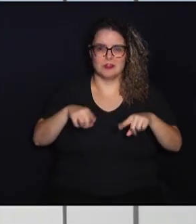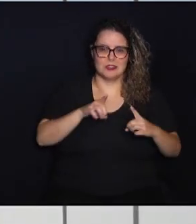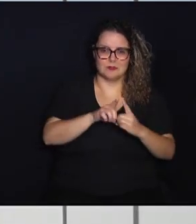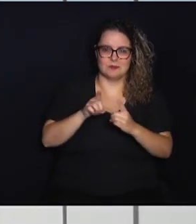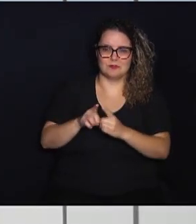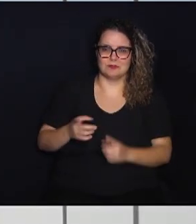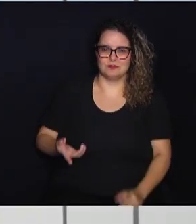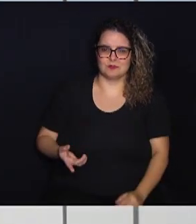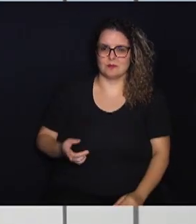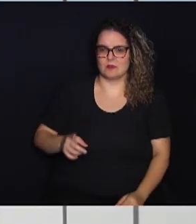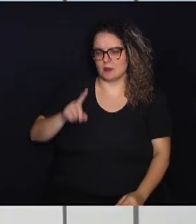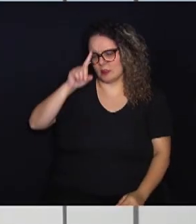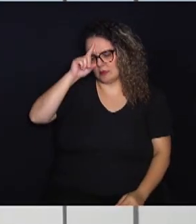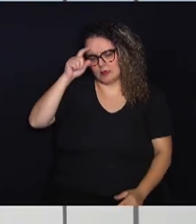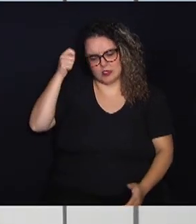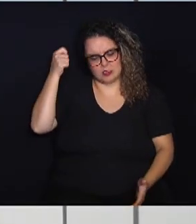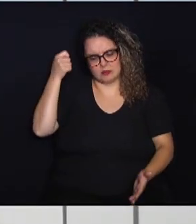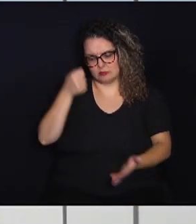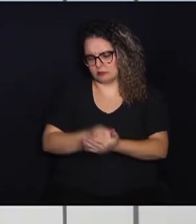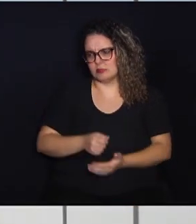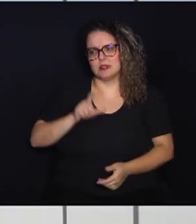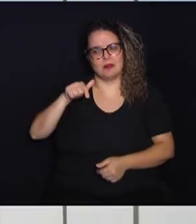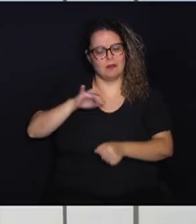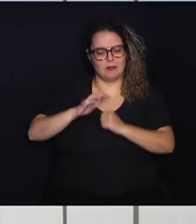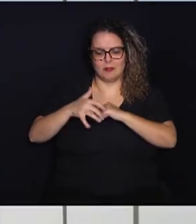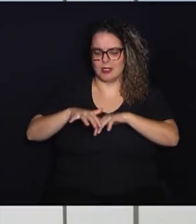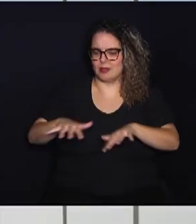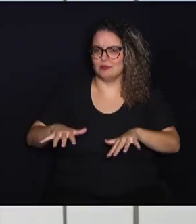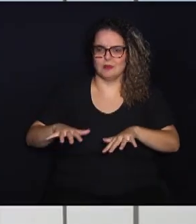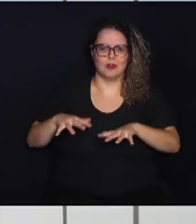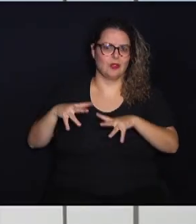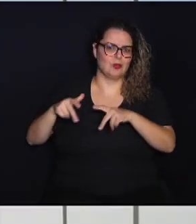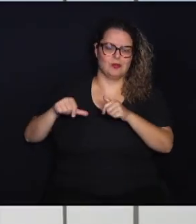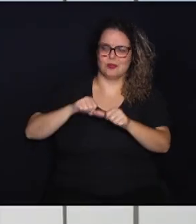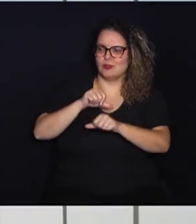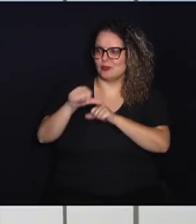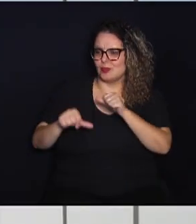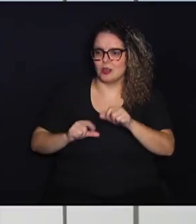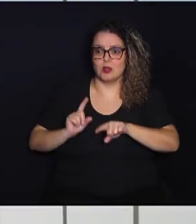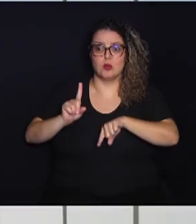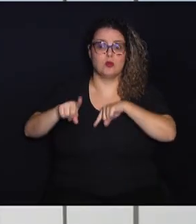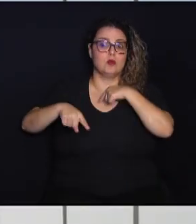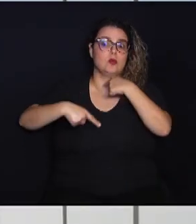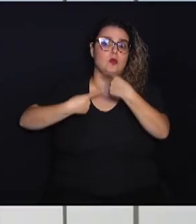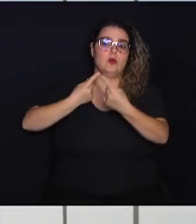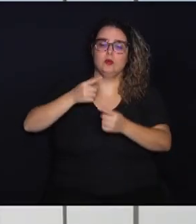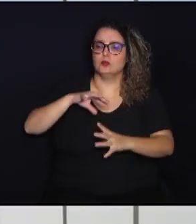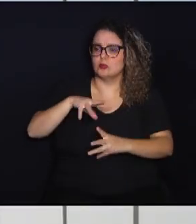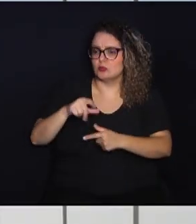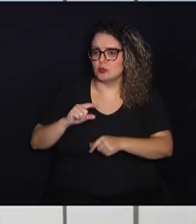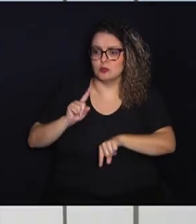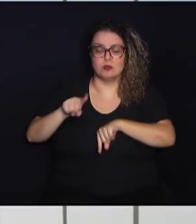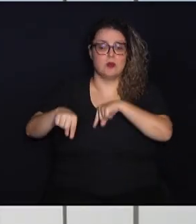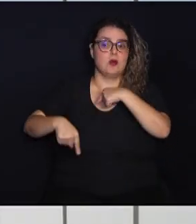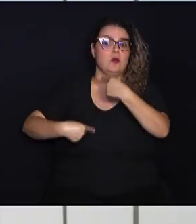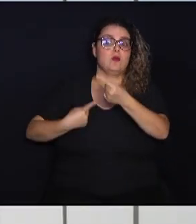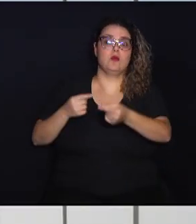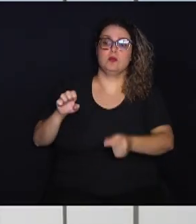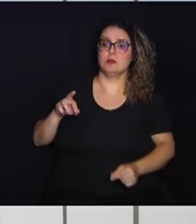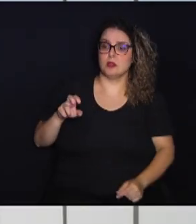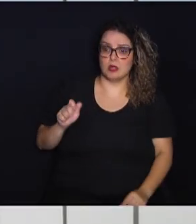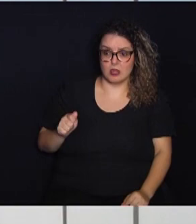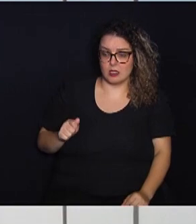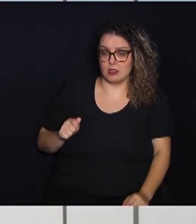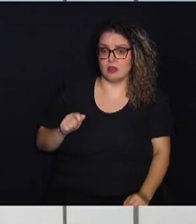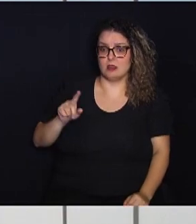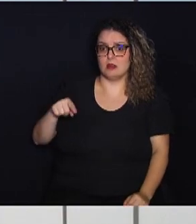Mas definitivamente, pós-pandemia, tudo mudou. A gente está em outro mundo. Se eu puder te dar um exemplo do